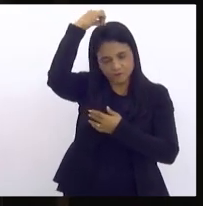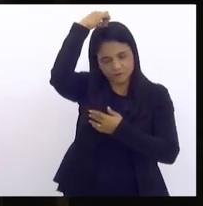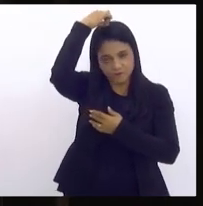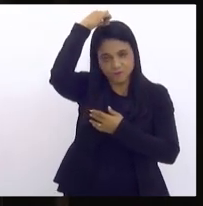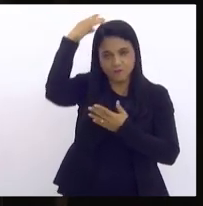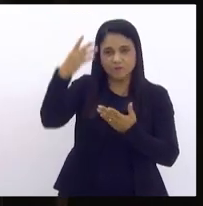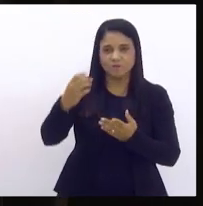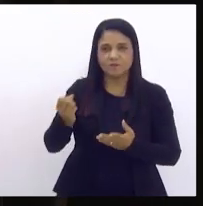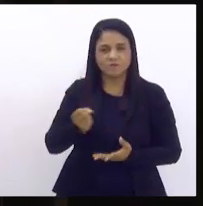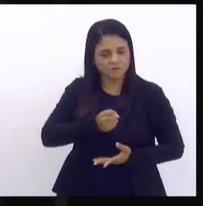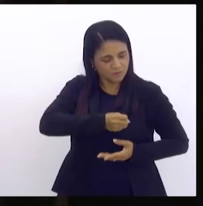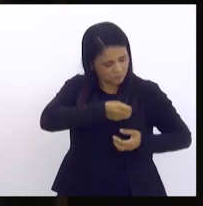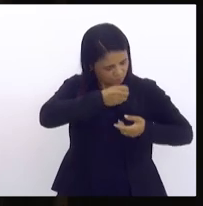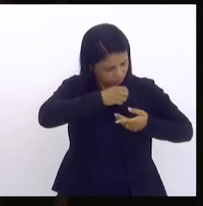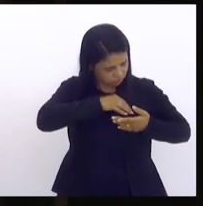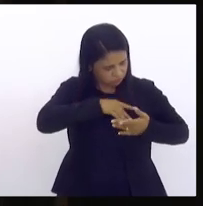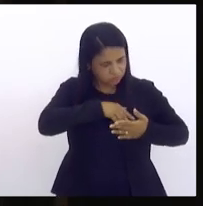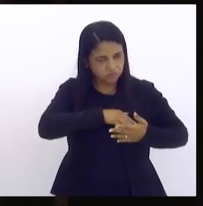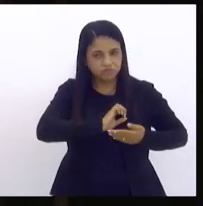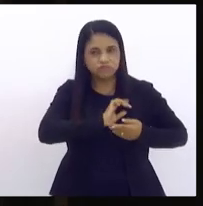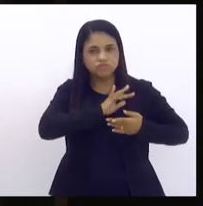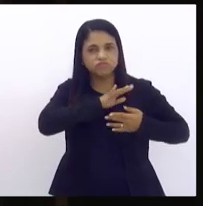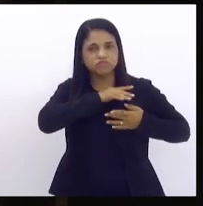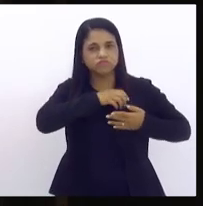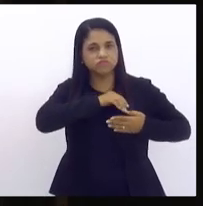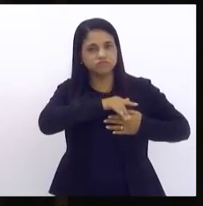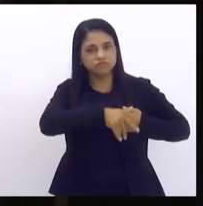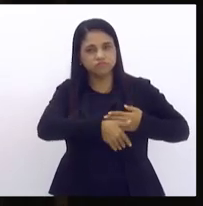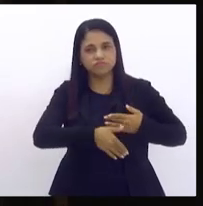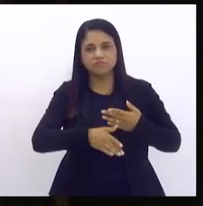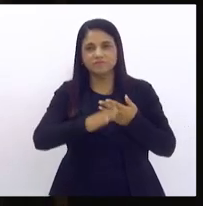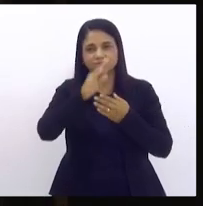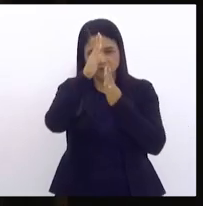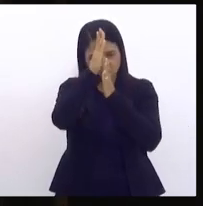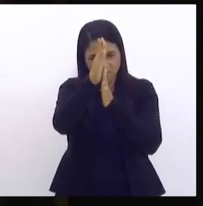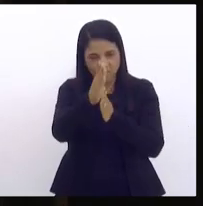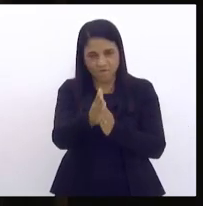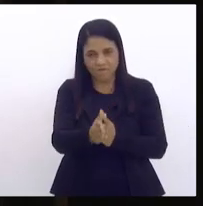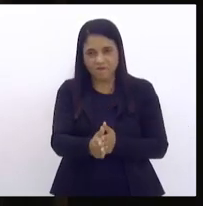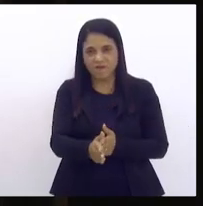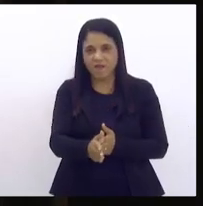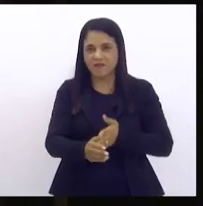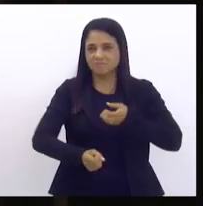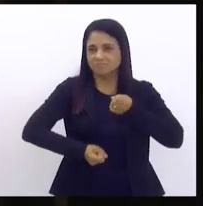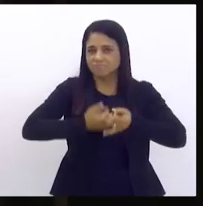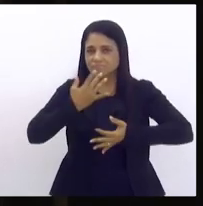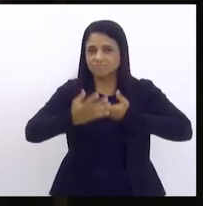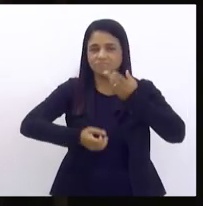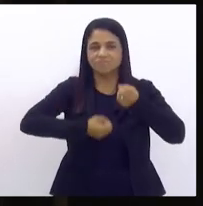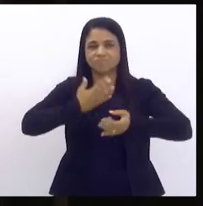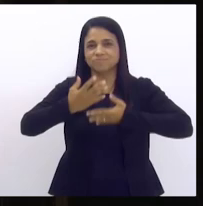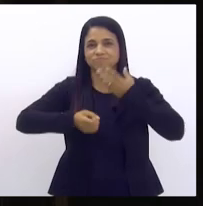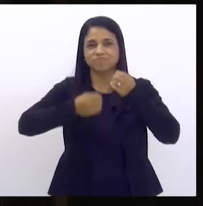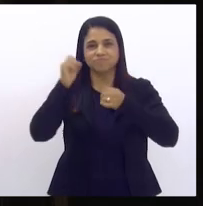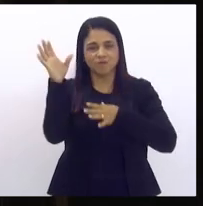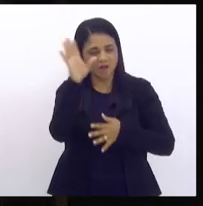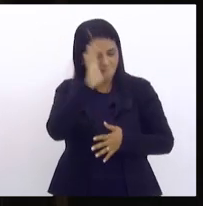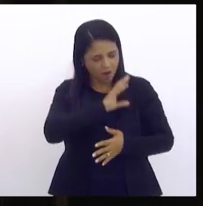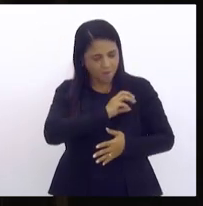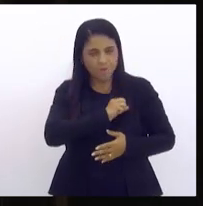enchei os corações dos vossos fiéis e acendei neles o fogo do vosso